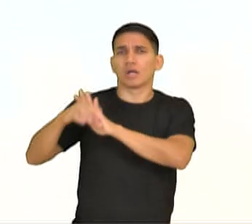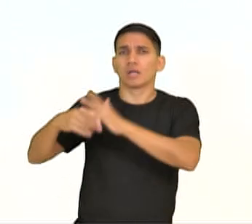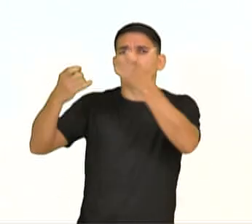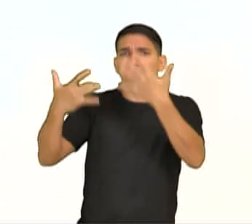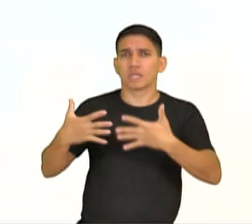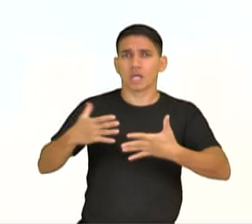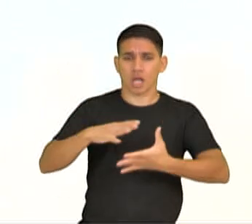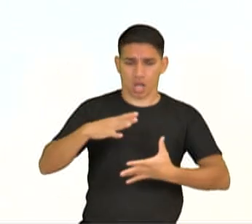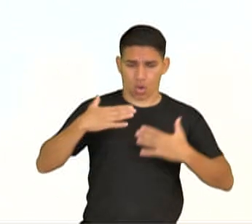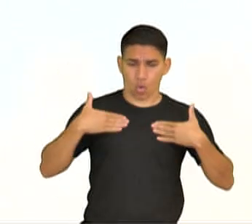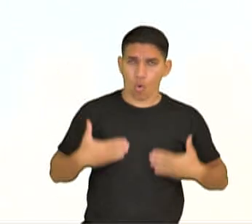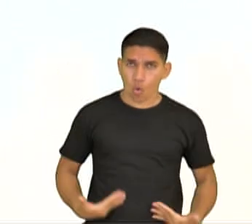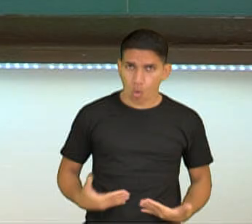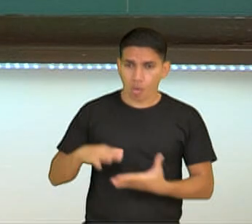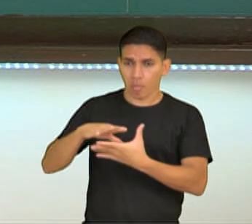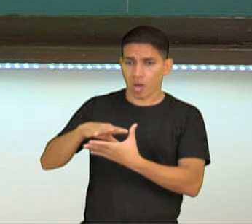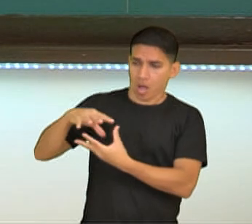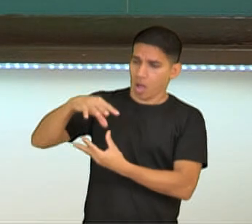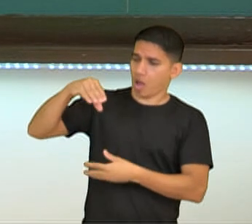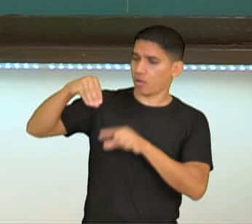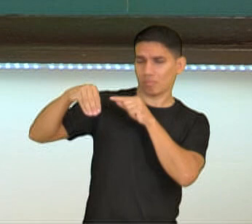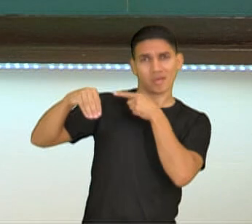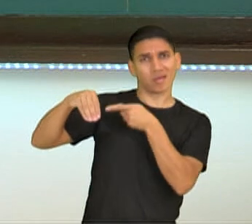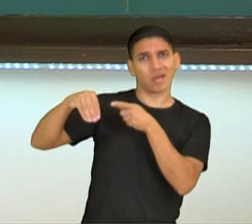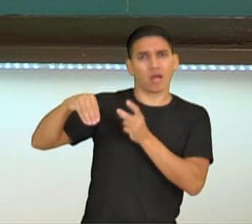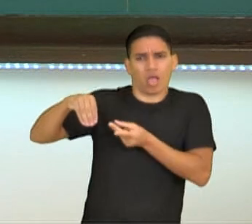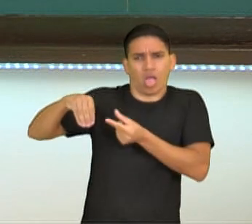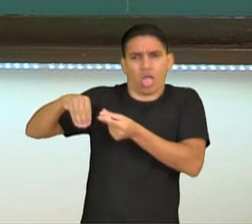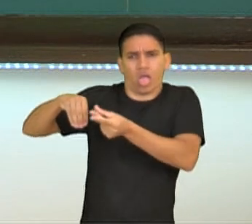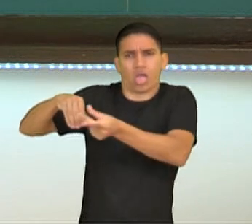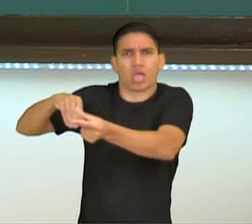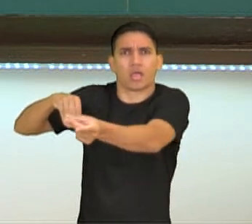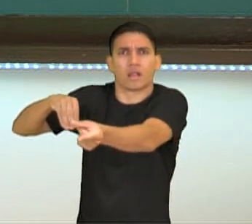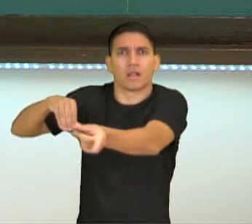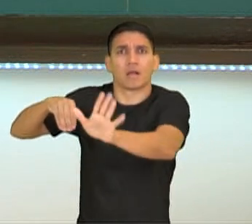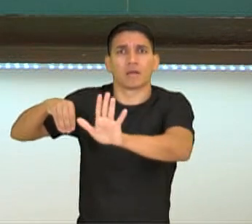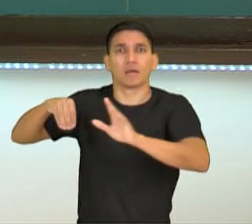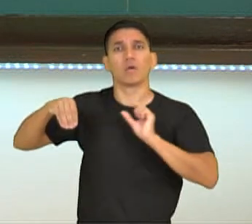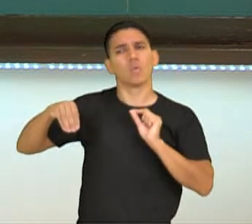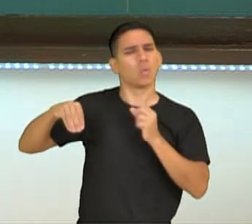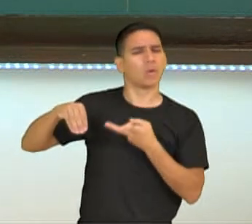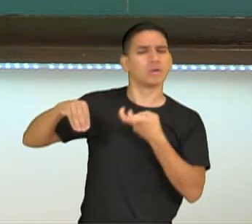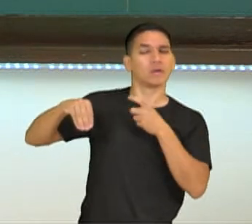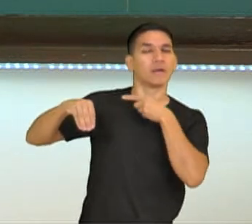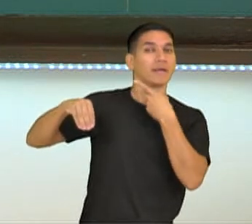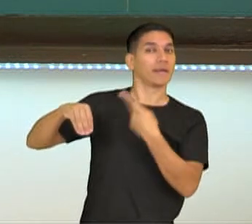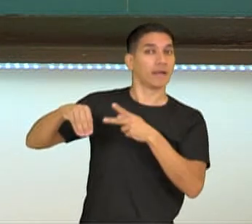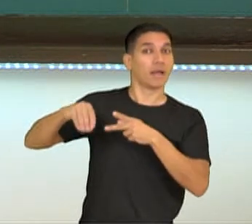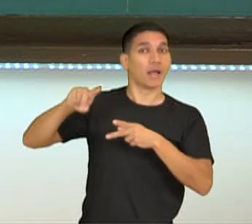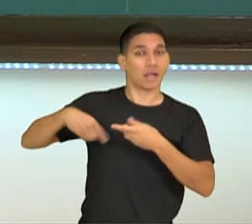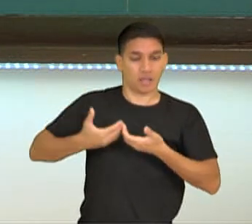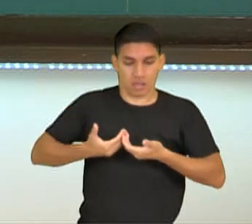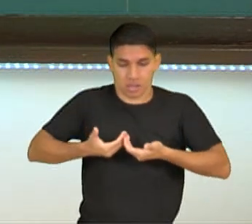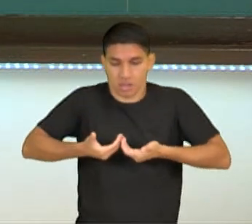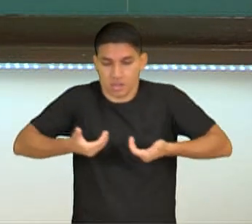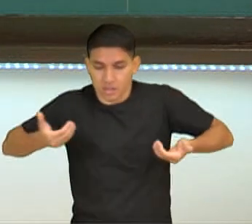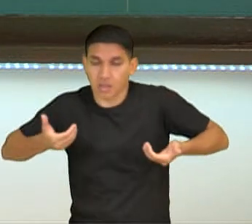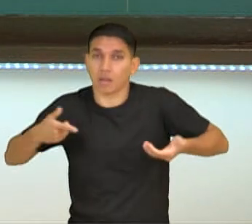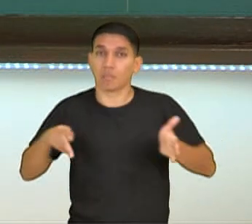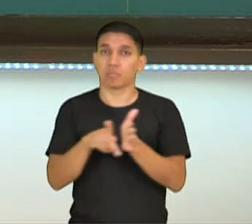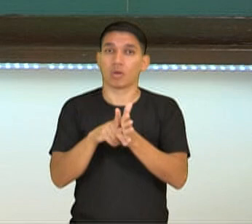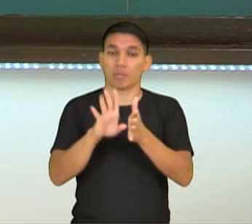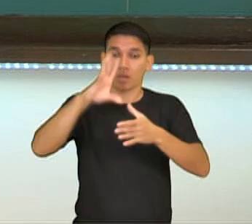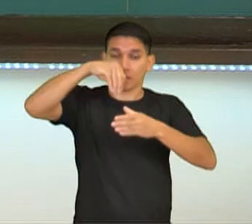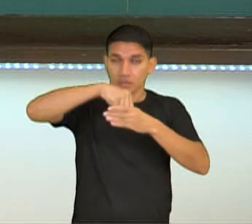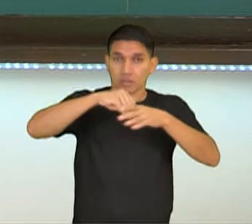de imortalidade da alma, por exemplo, né? A alma sendo imortal significa que ela é uma parte estrutural